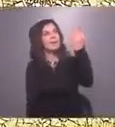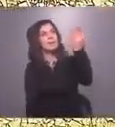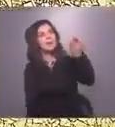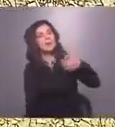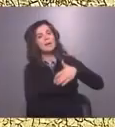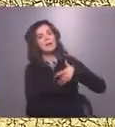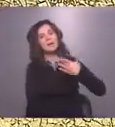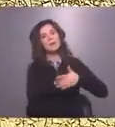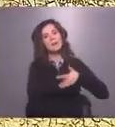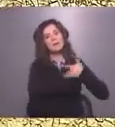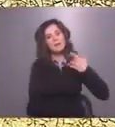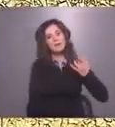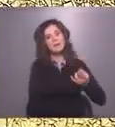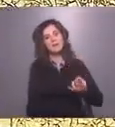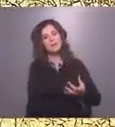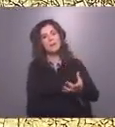Kyrie